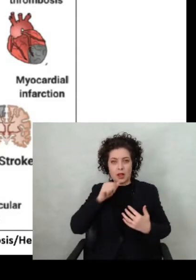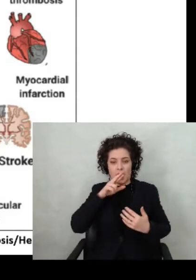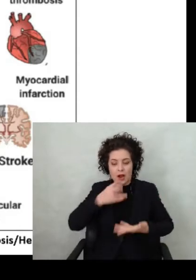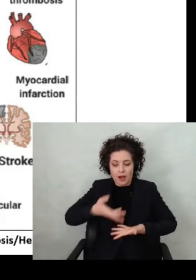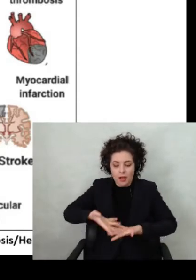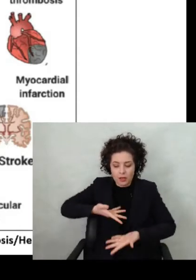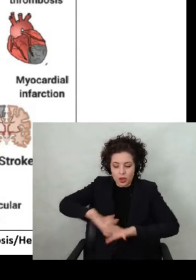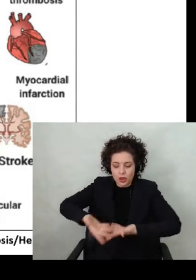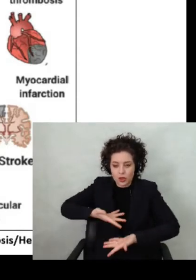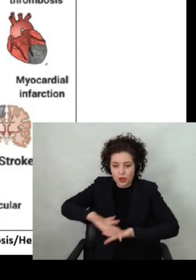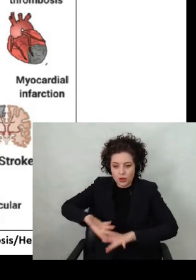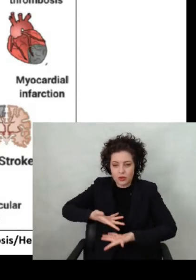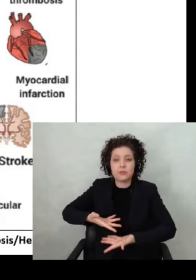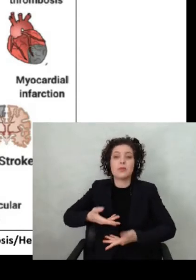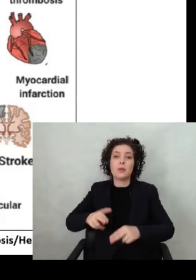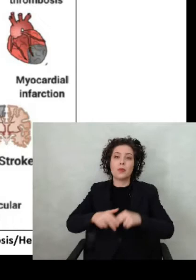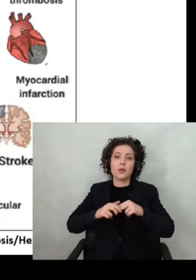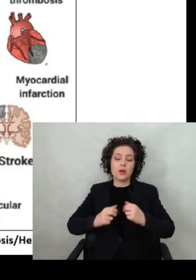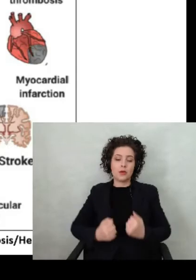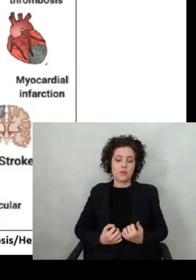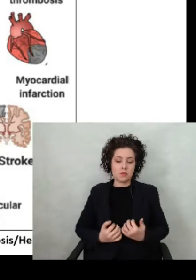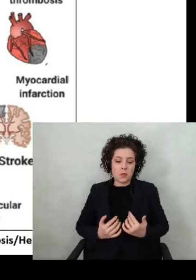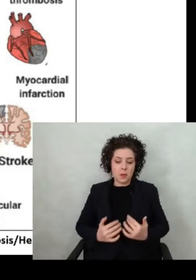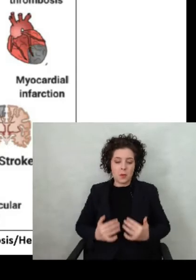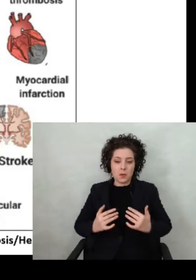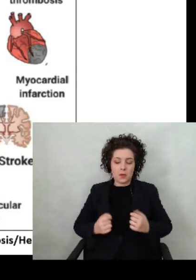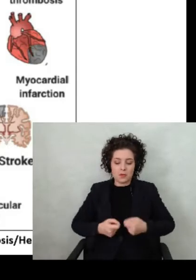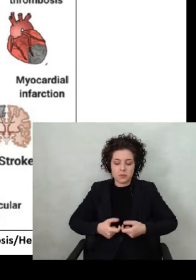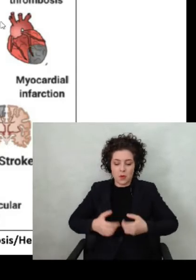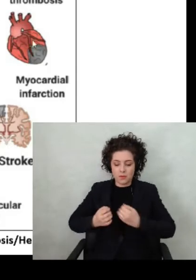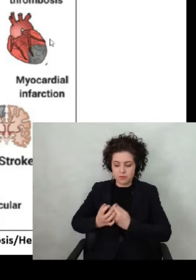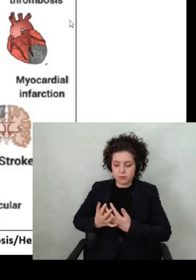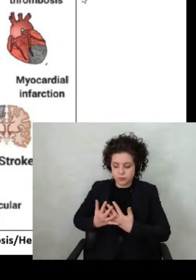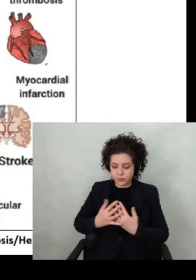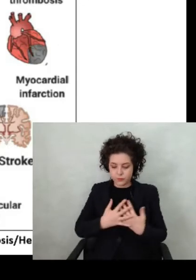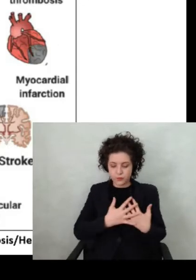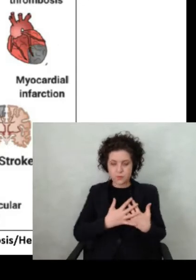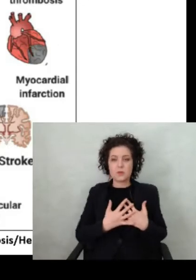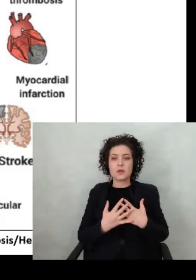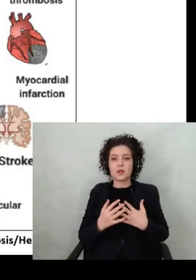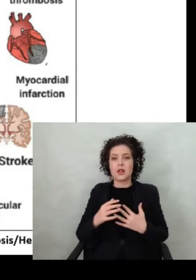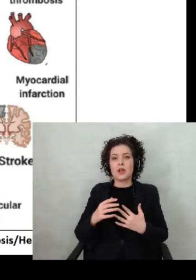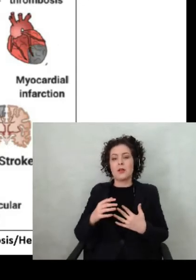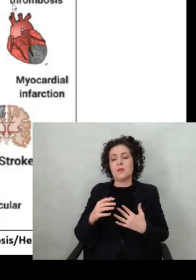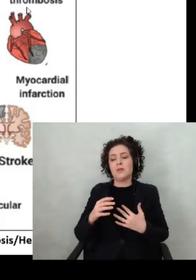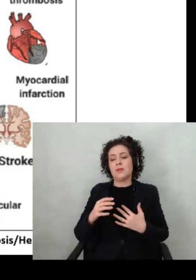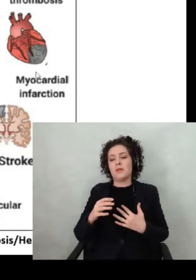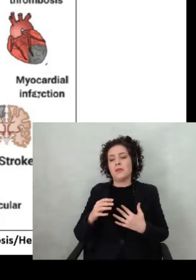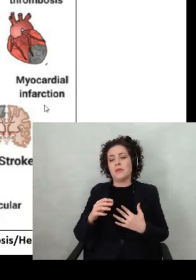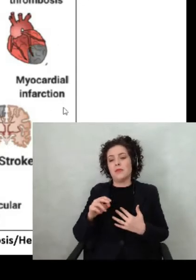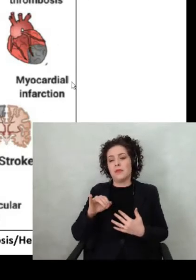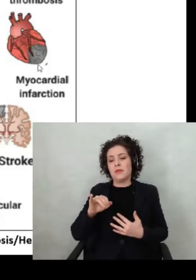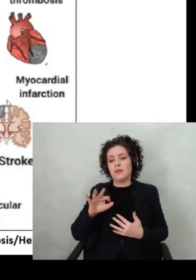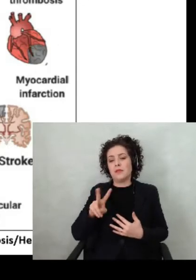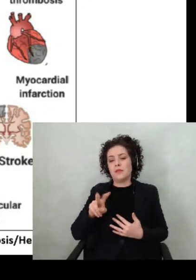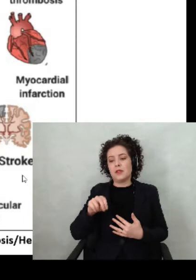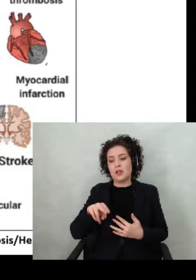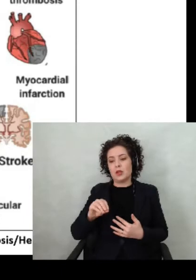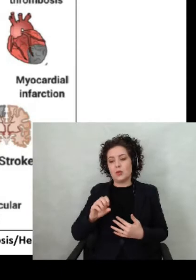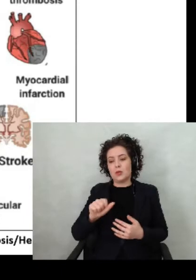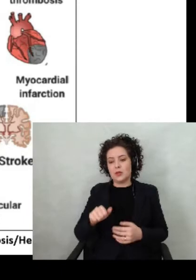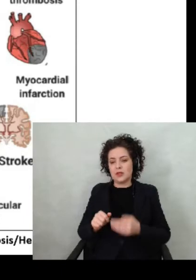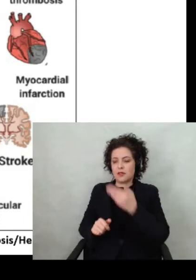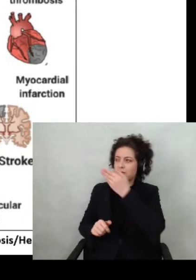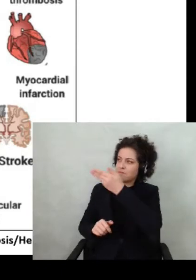tromboembólicos graves, principalmente embolia pulmonar, trombose venosa profunda de membros inferiores, trombose arterial, infarto